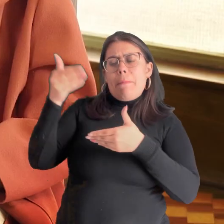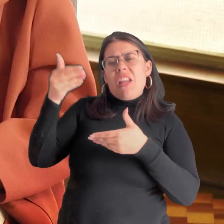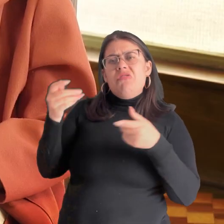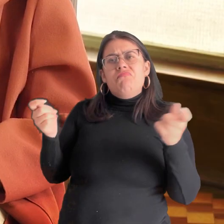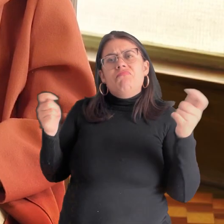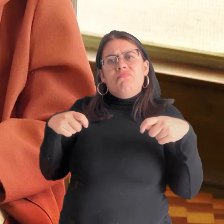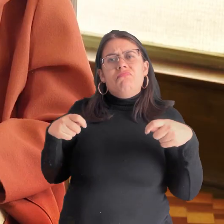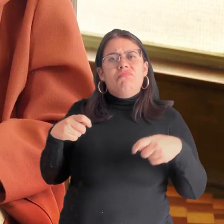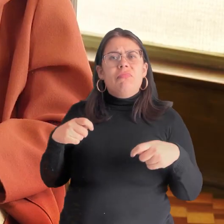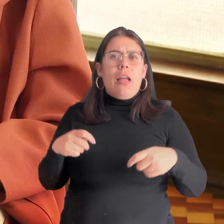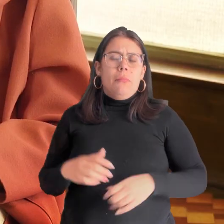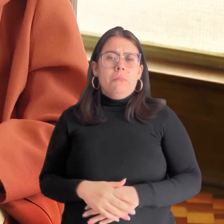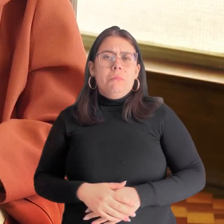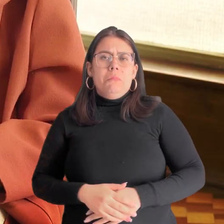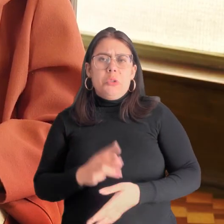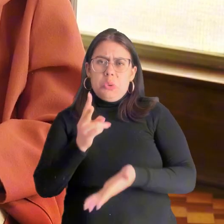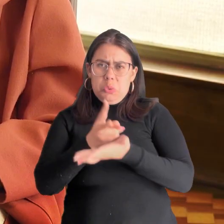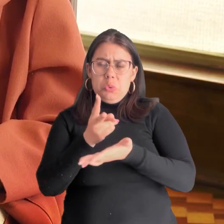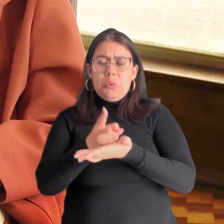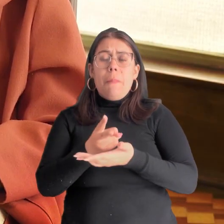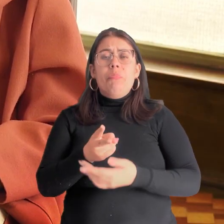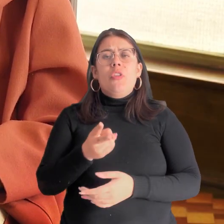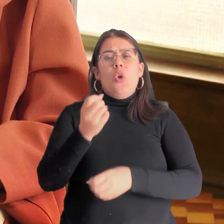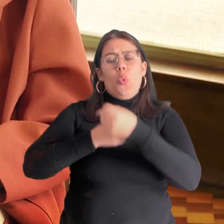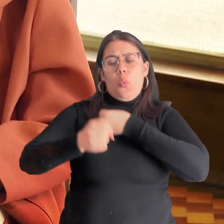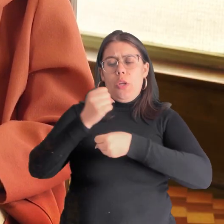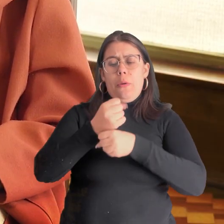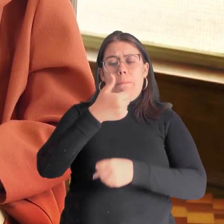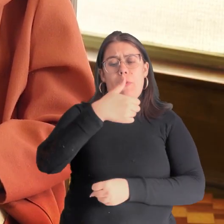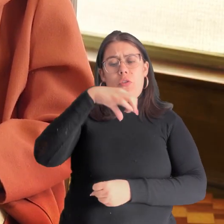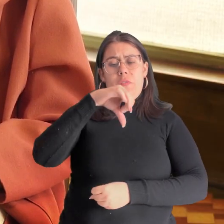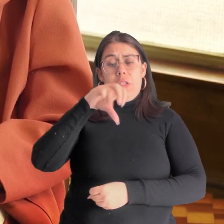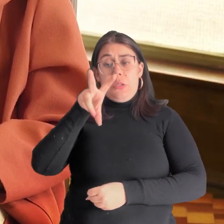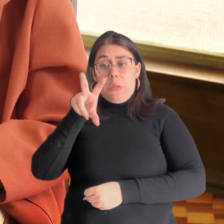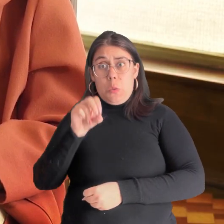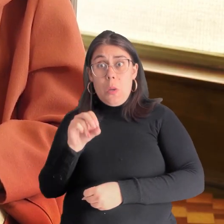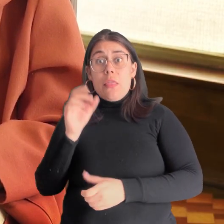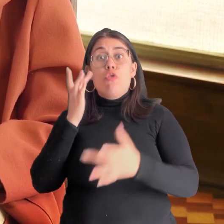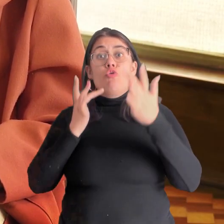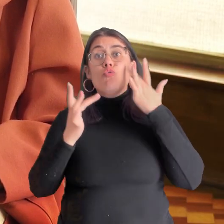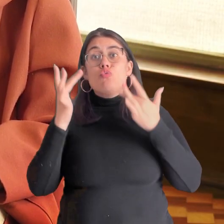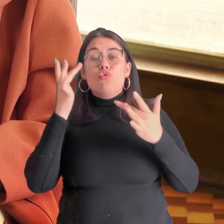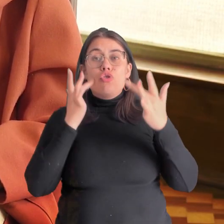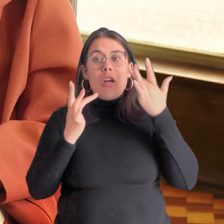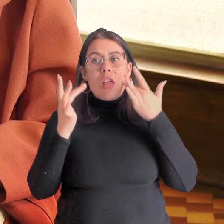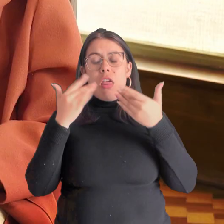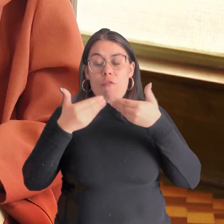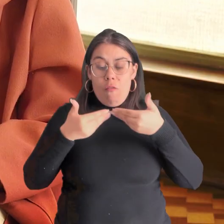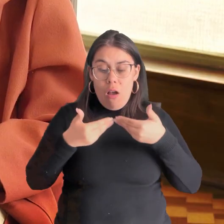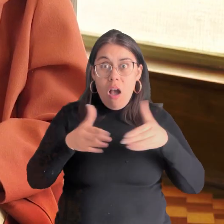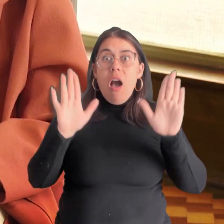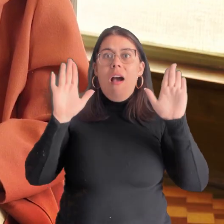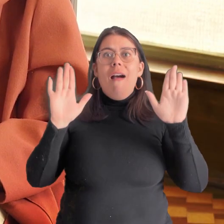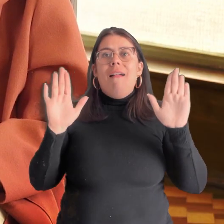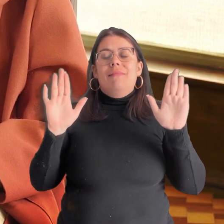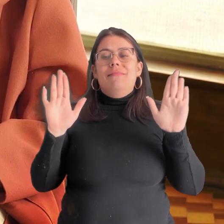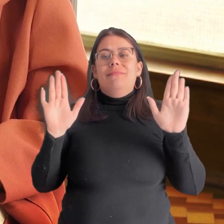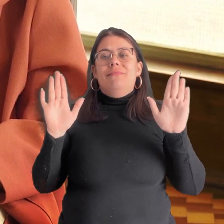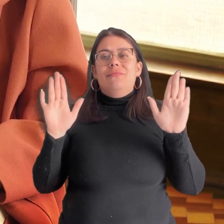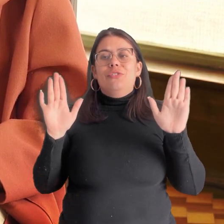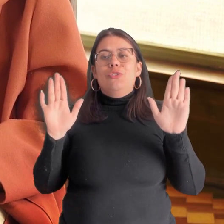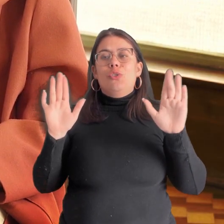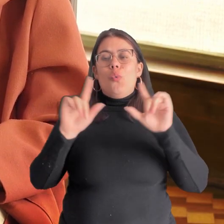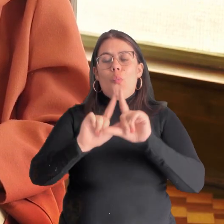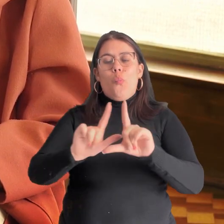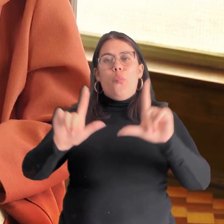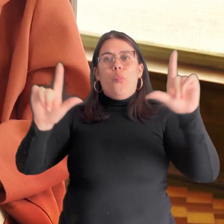Eu penso que em 1950, quando o teatro foi inaugurado, o mural